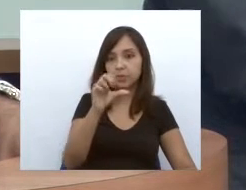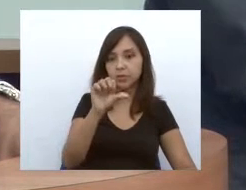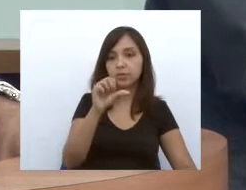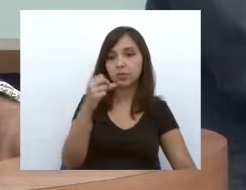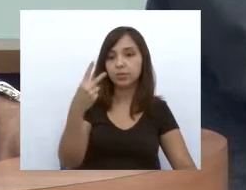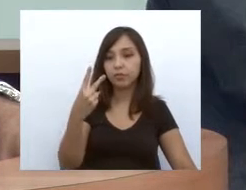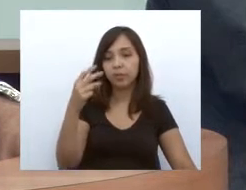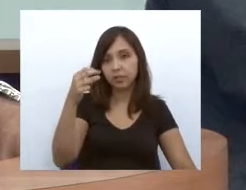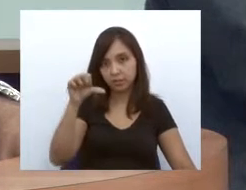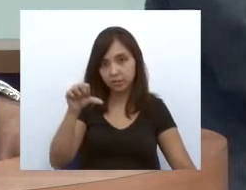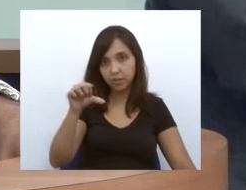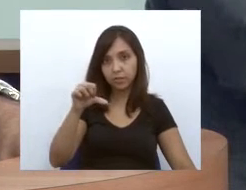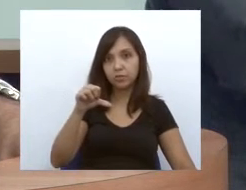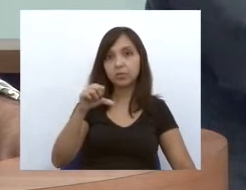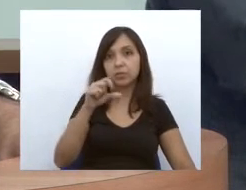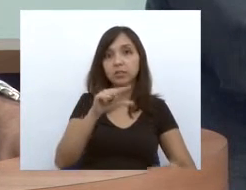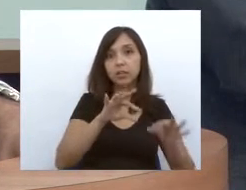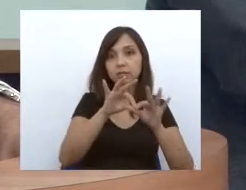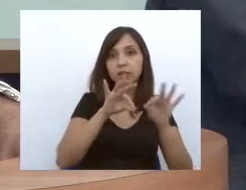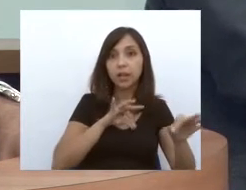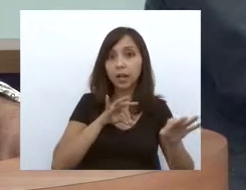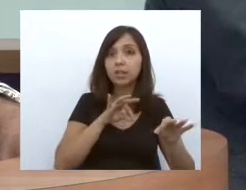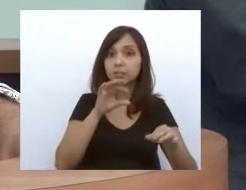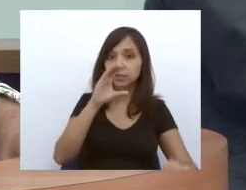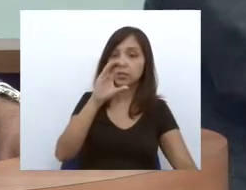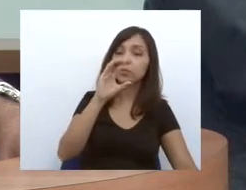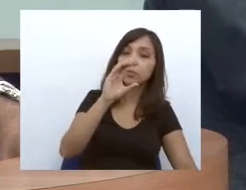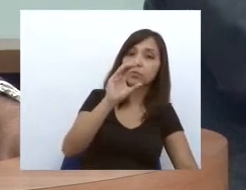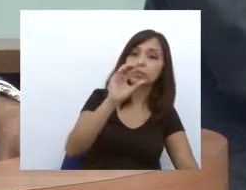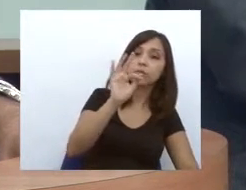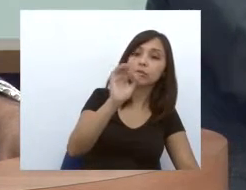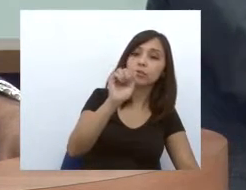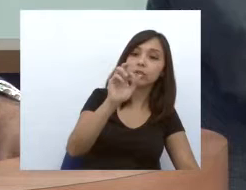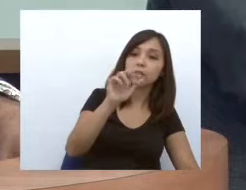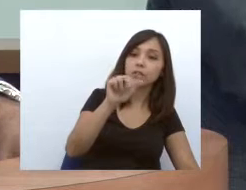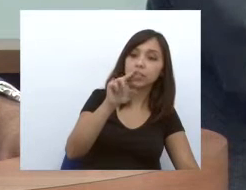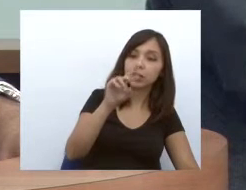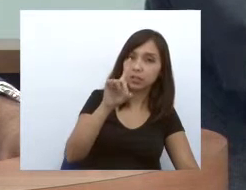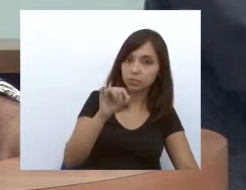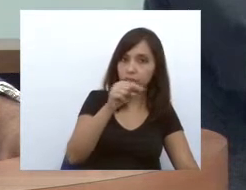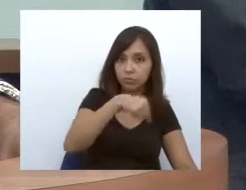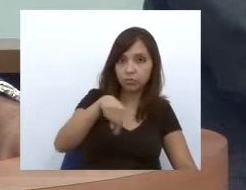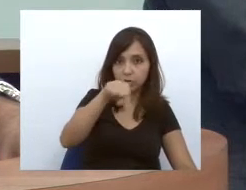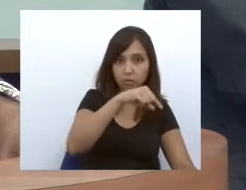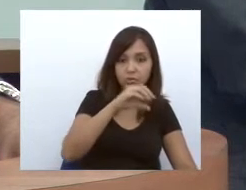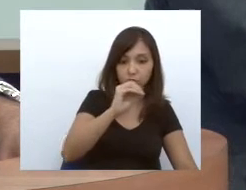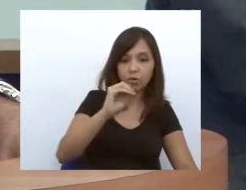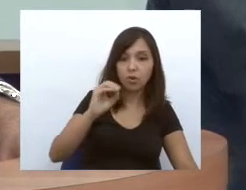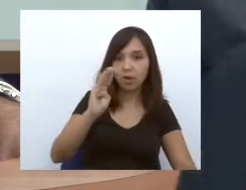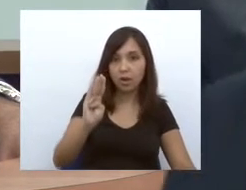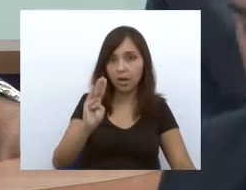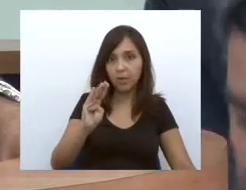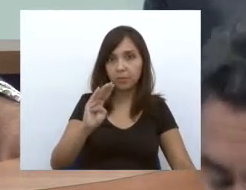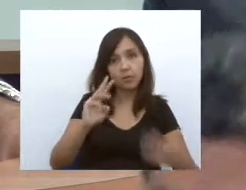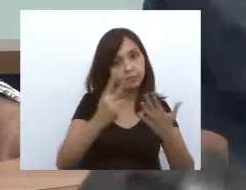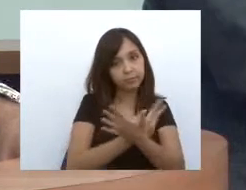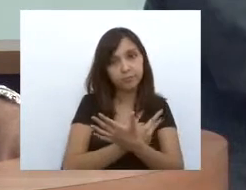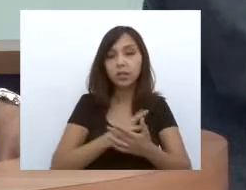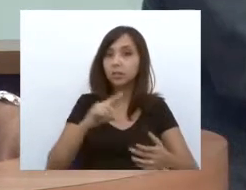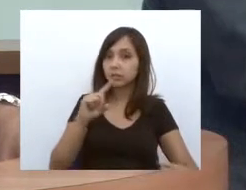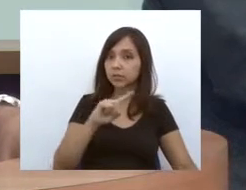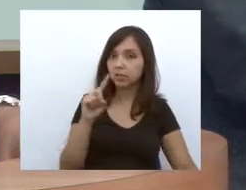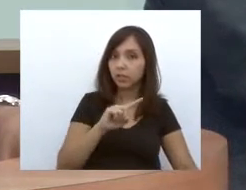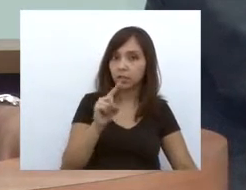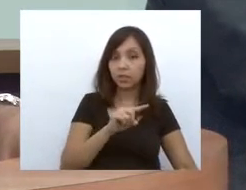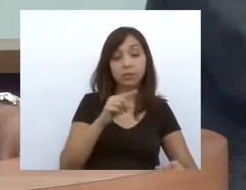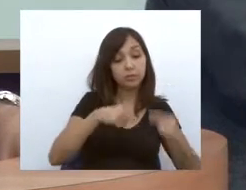que foi responsável pela cassação do Fernando Collor de Mello. Então, nós não podemos ter uma OAB amordaçada e muito menos